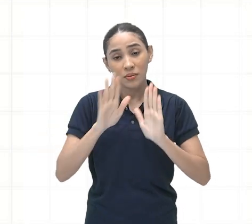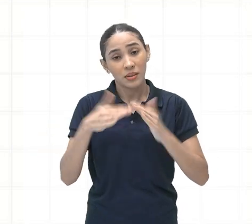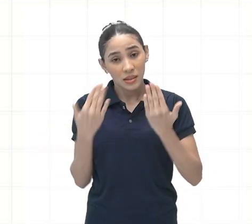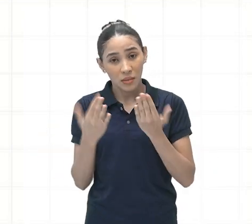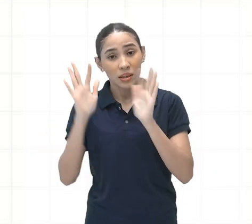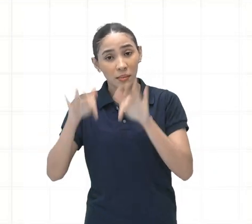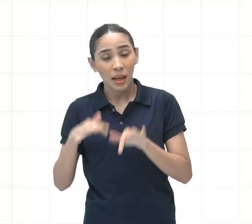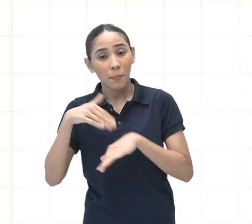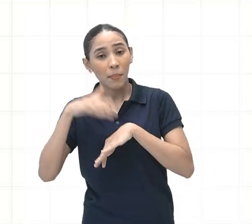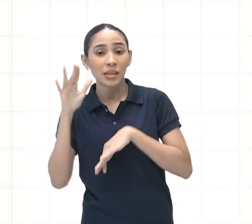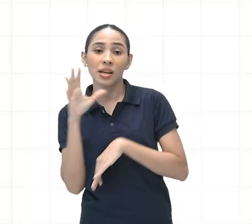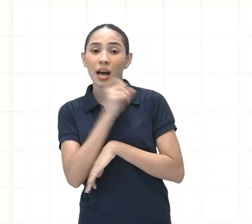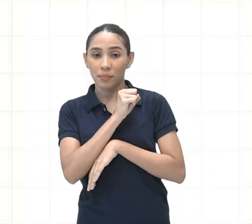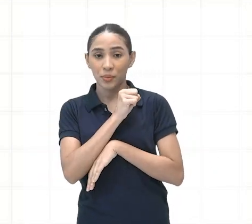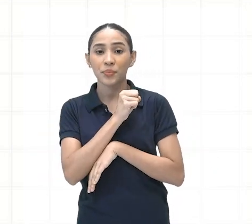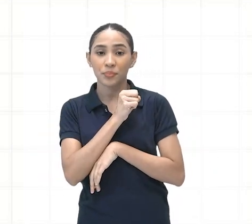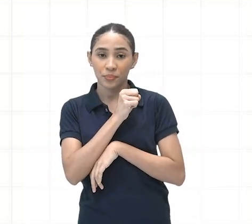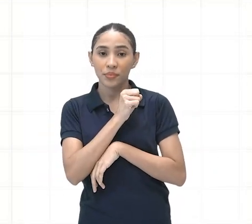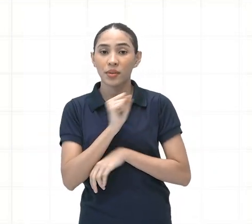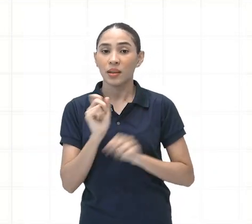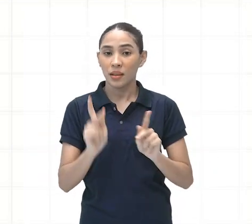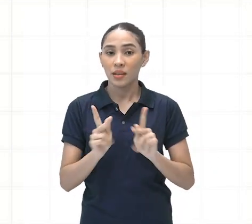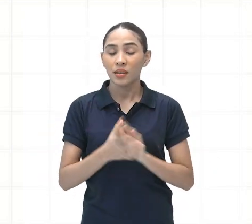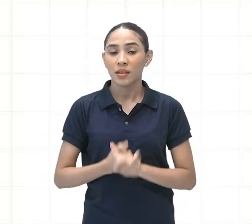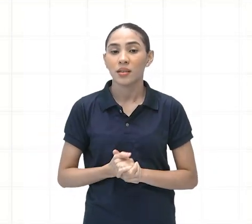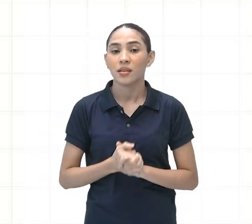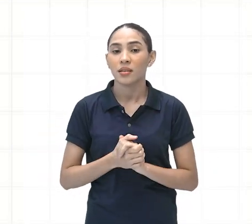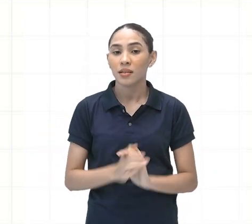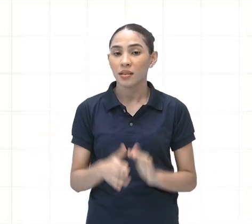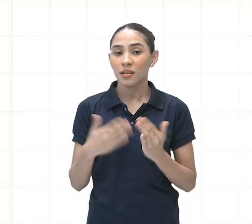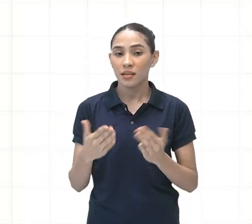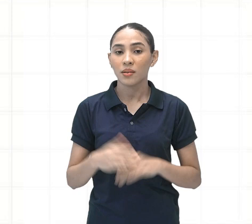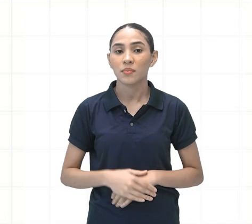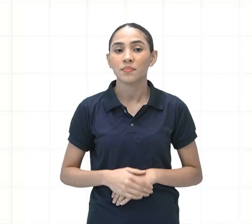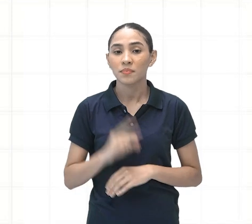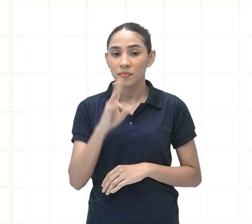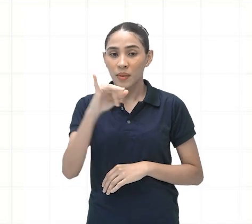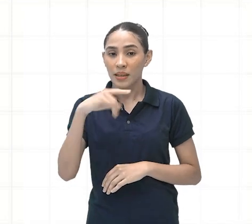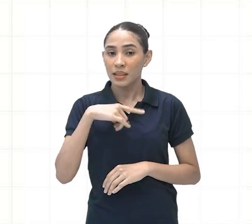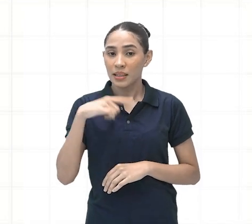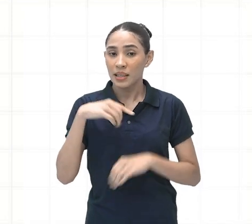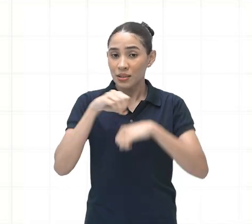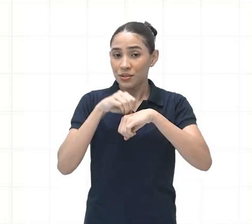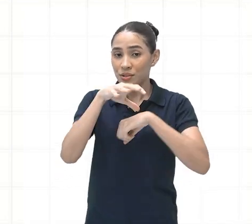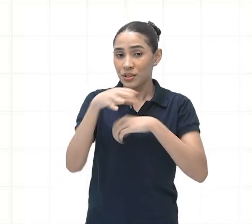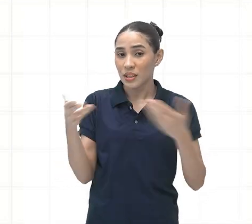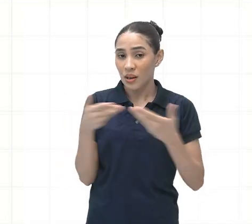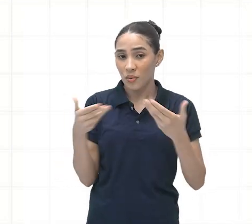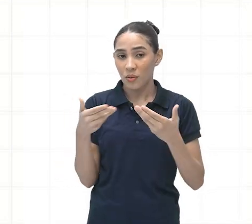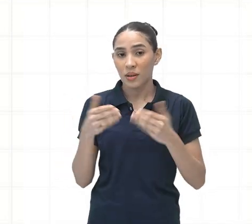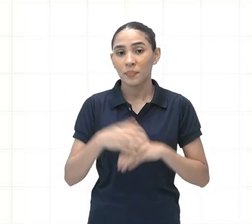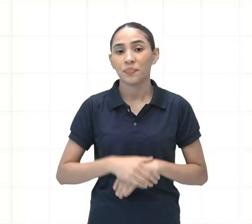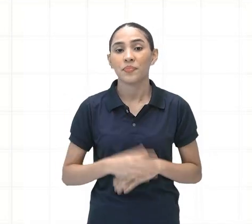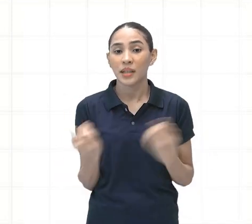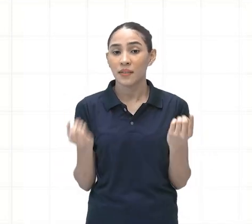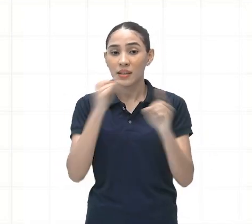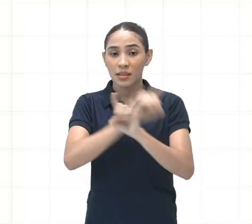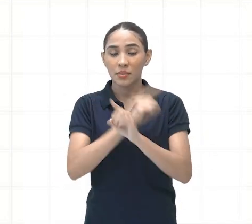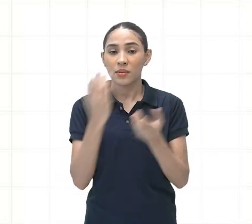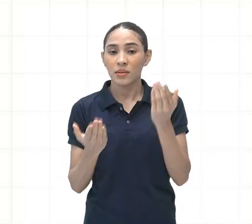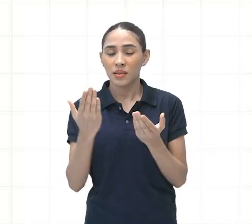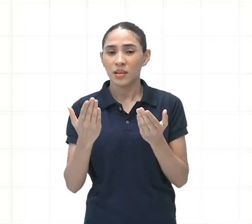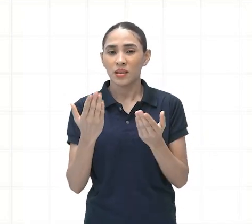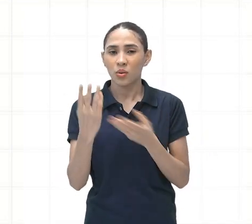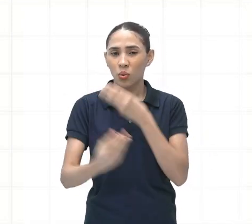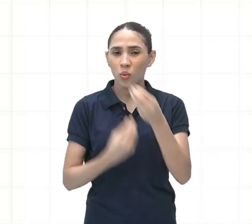terminar o trabalho mais rápido, correto? E aí, nós vamos ter a primeira dica de grandezas inversamente. Professor, como é